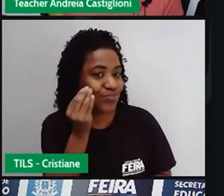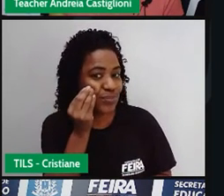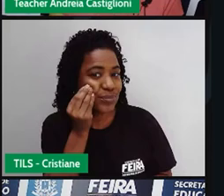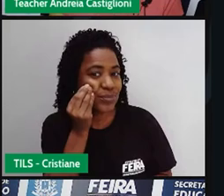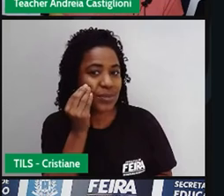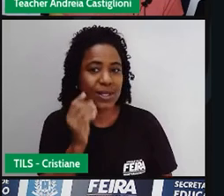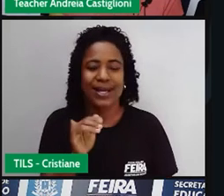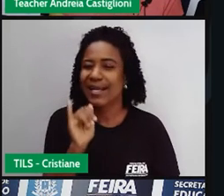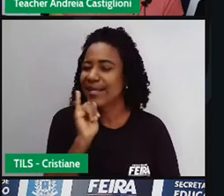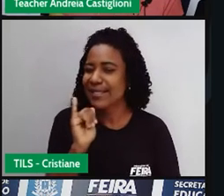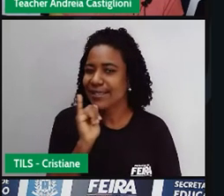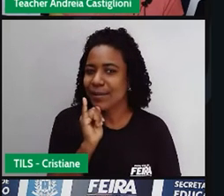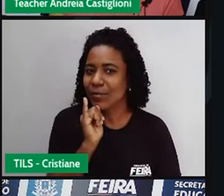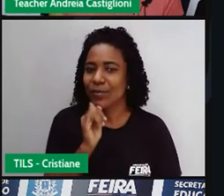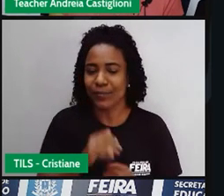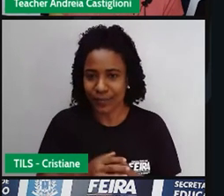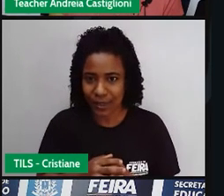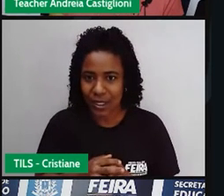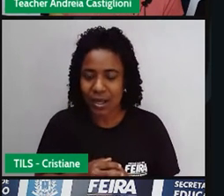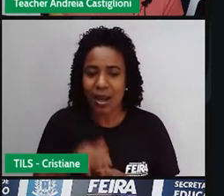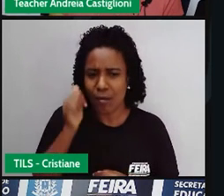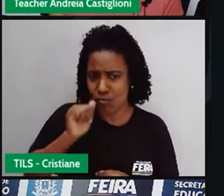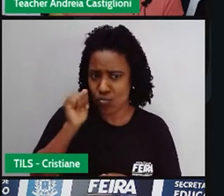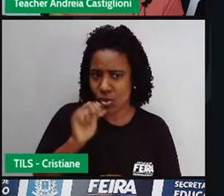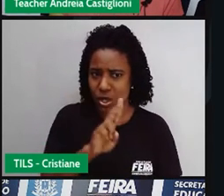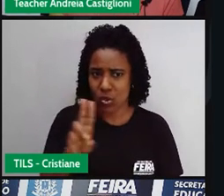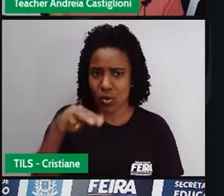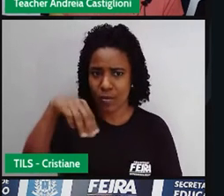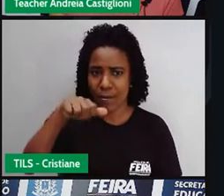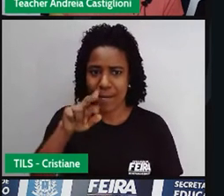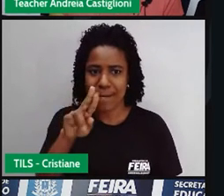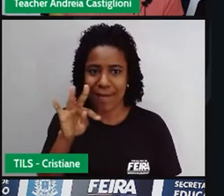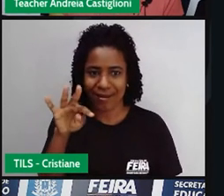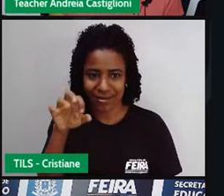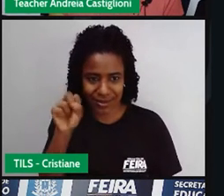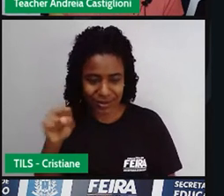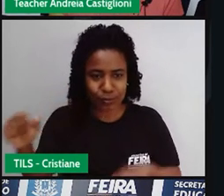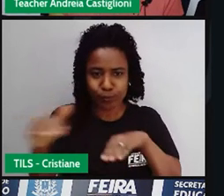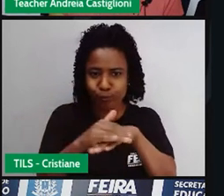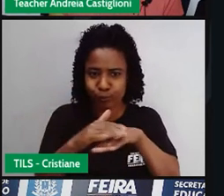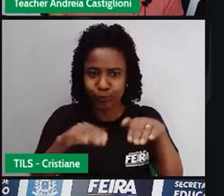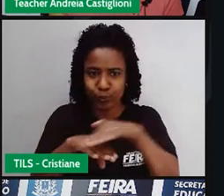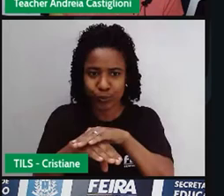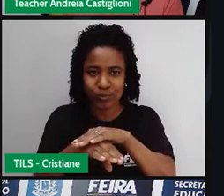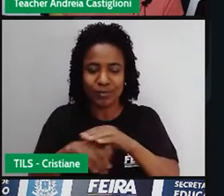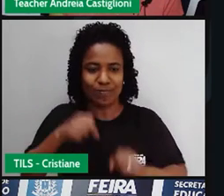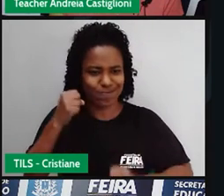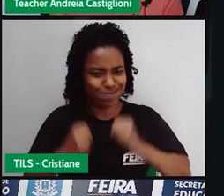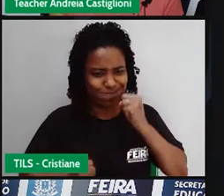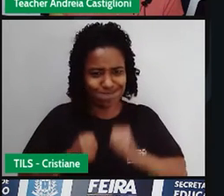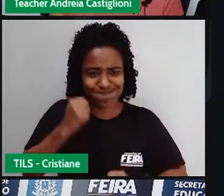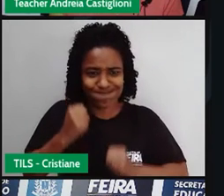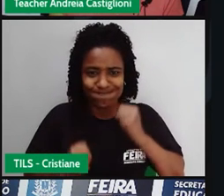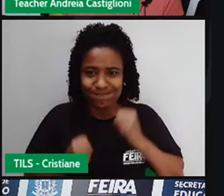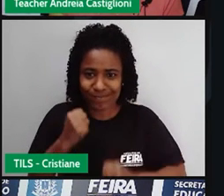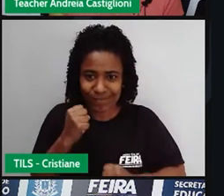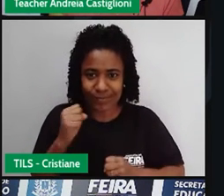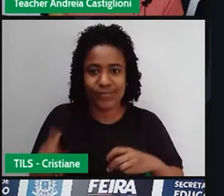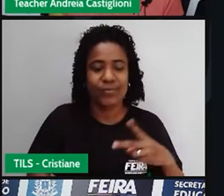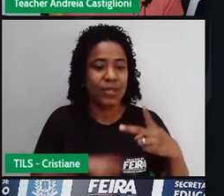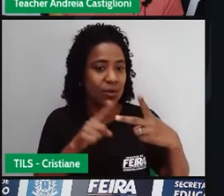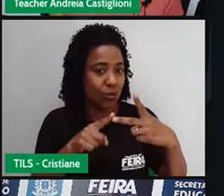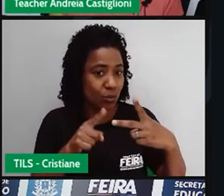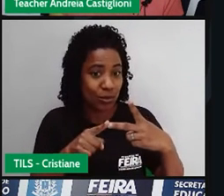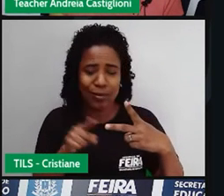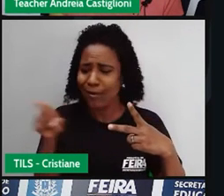ao sou eu esse corrida eu chego é a última ela está